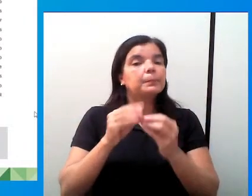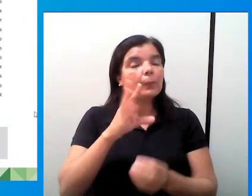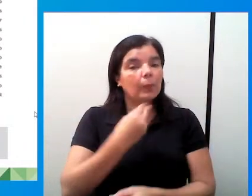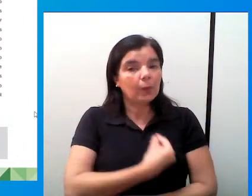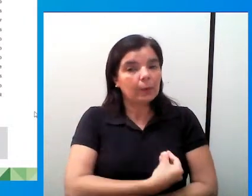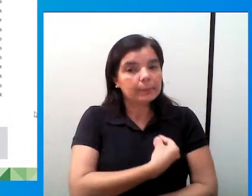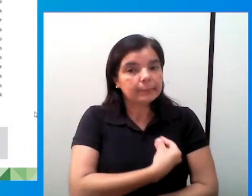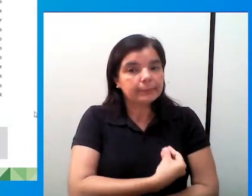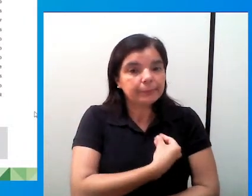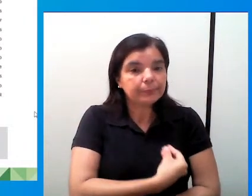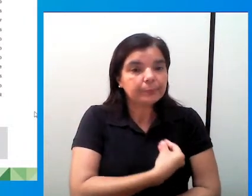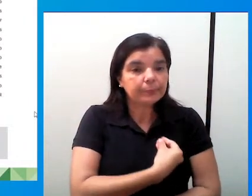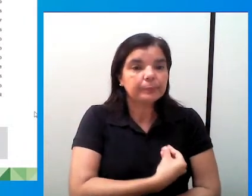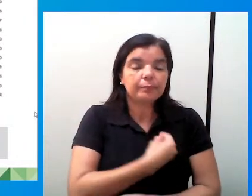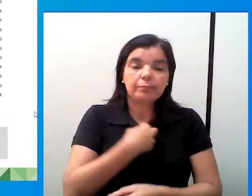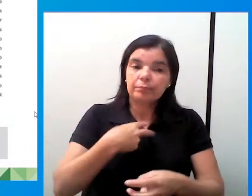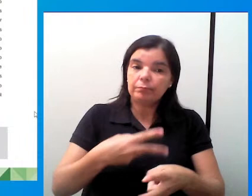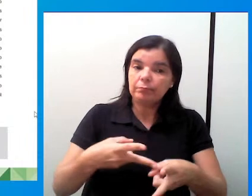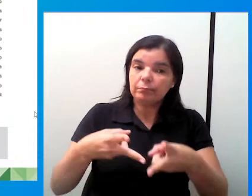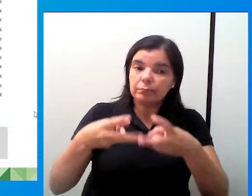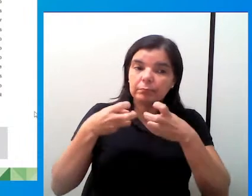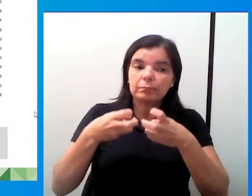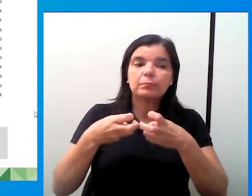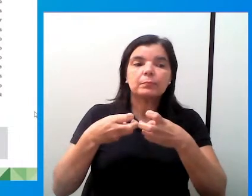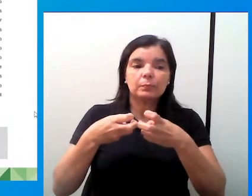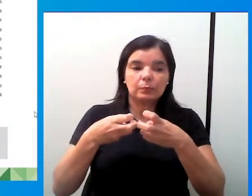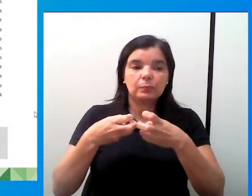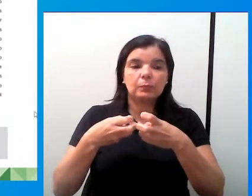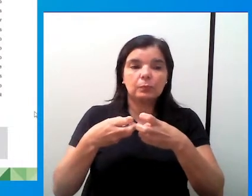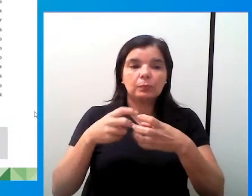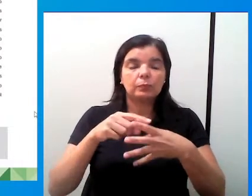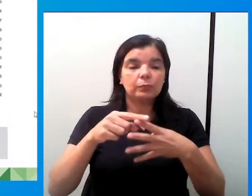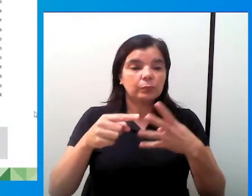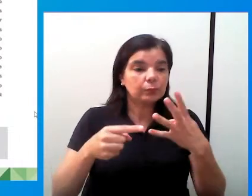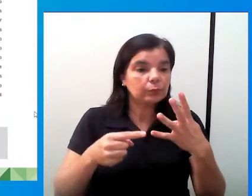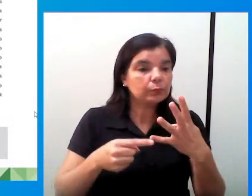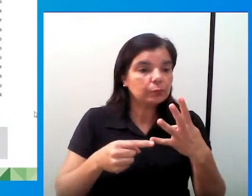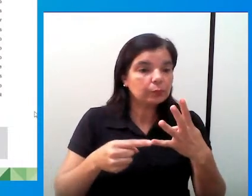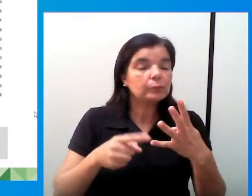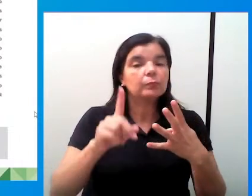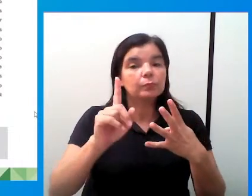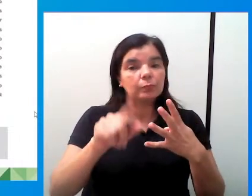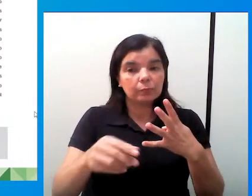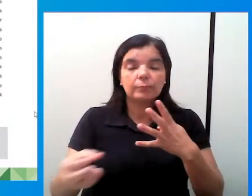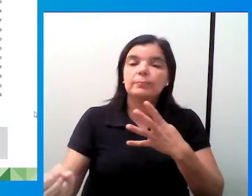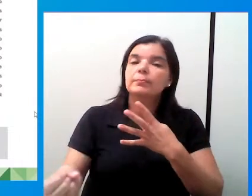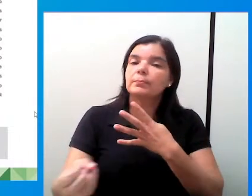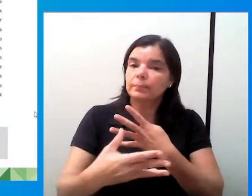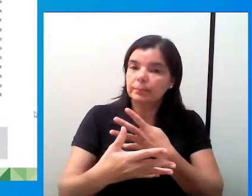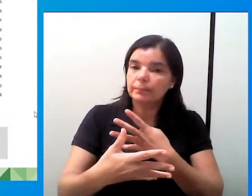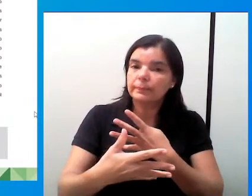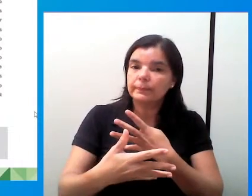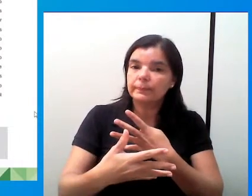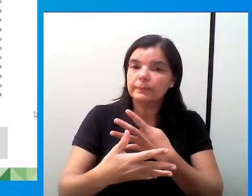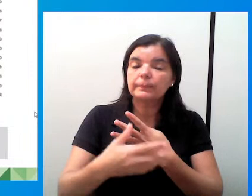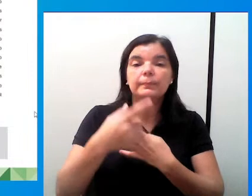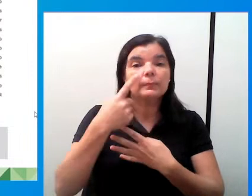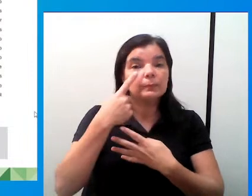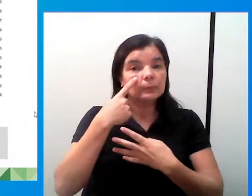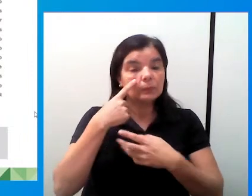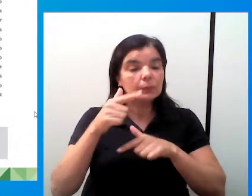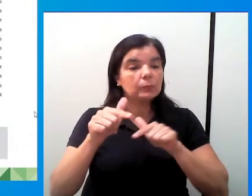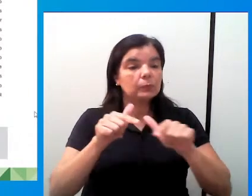né, dessa percepção está na resolução 432, já é a atualização. Então, agora nós